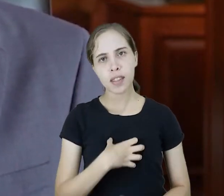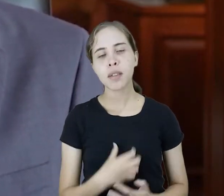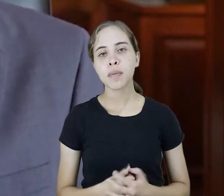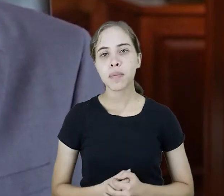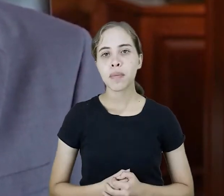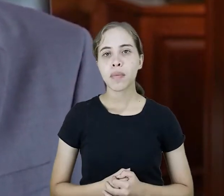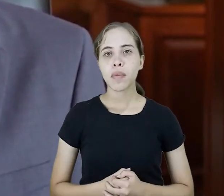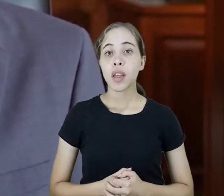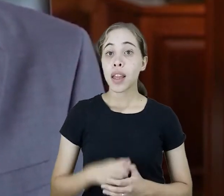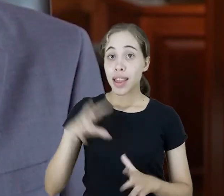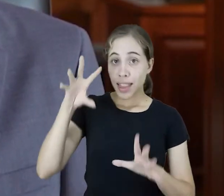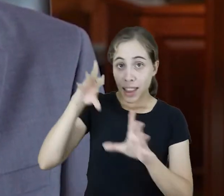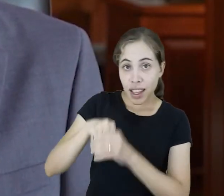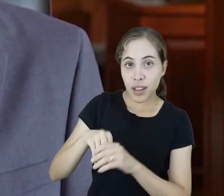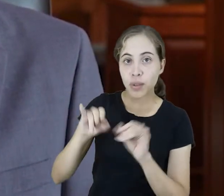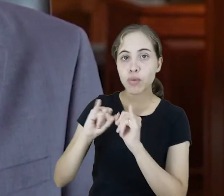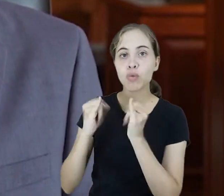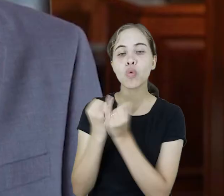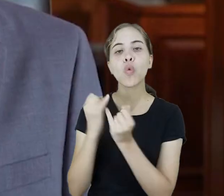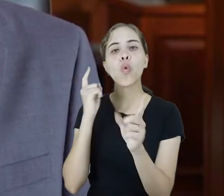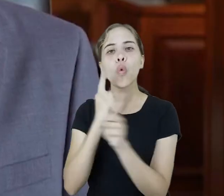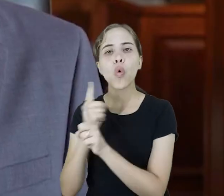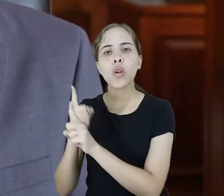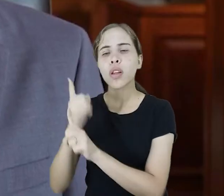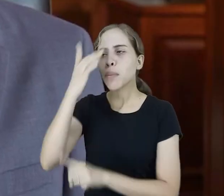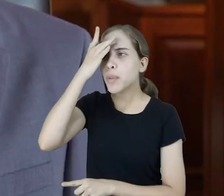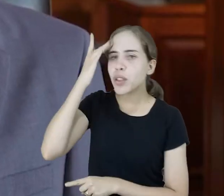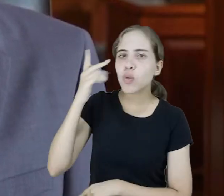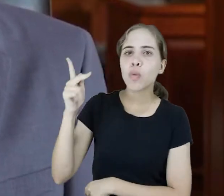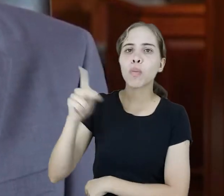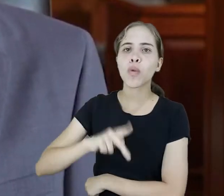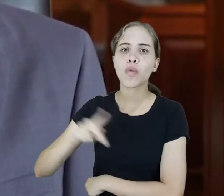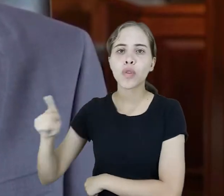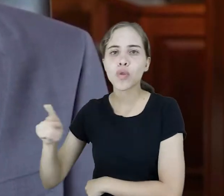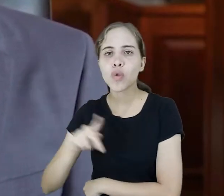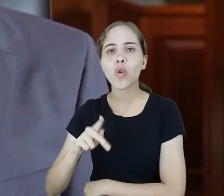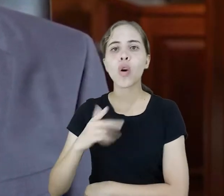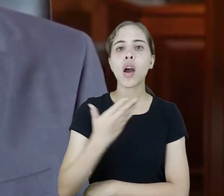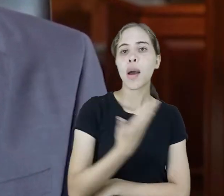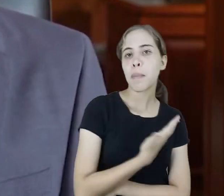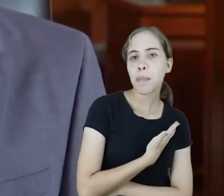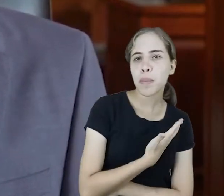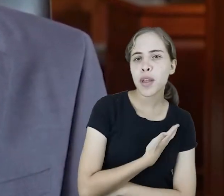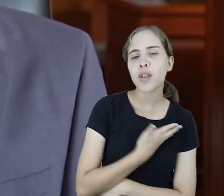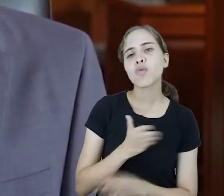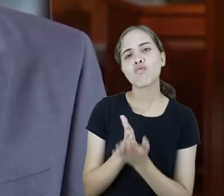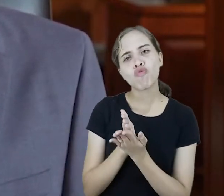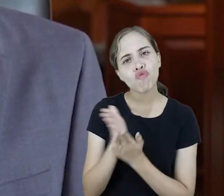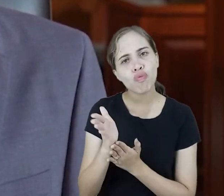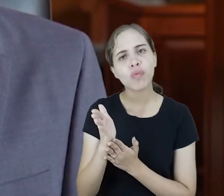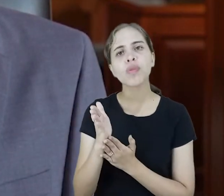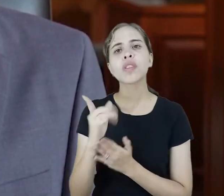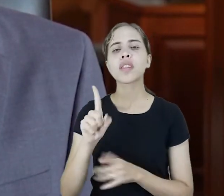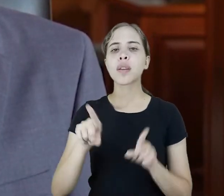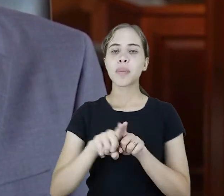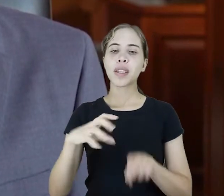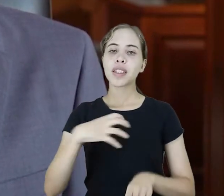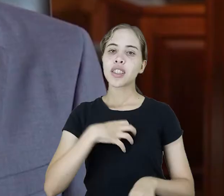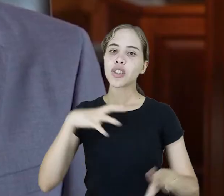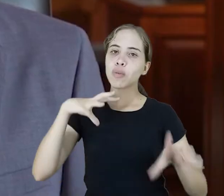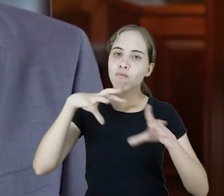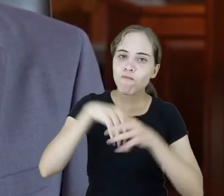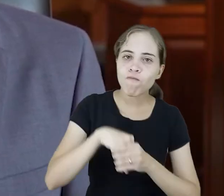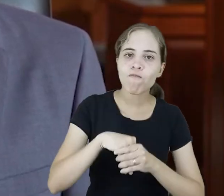No Instituto, você encontrará instrutores inspiradores, amigos fiéis e um sentimento de